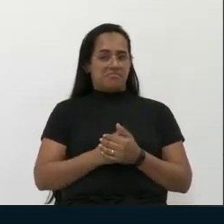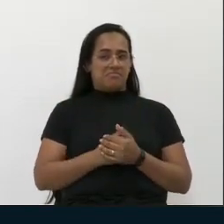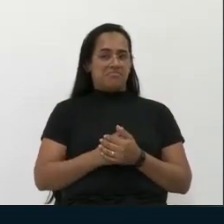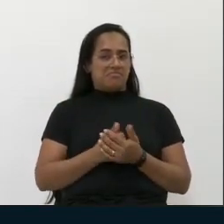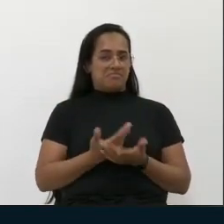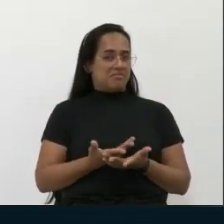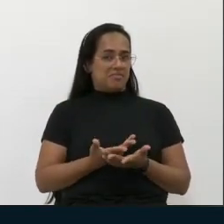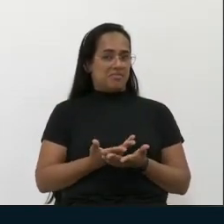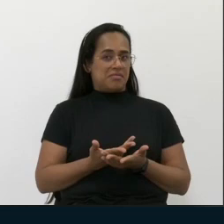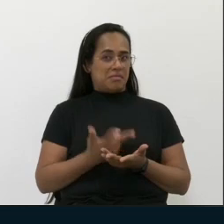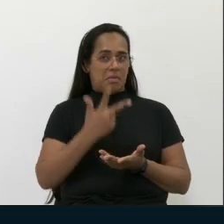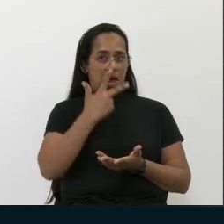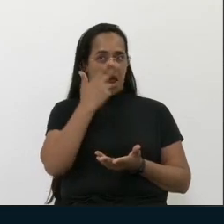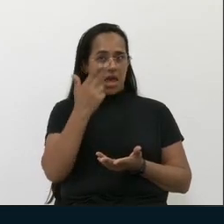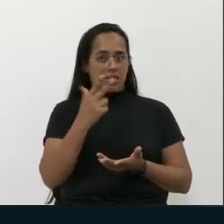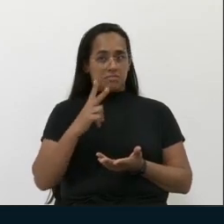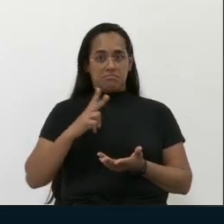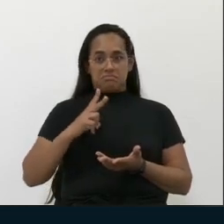pessoal.